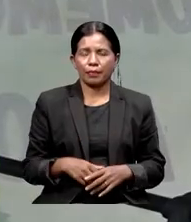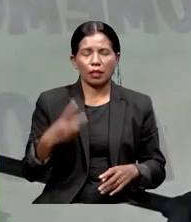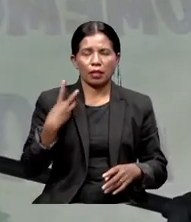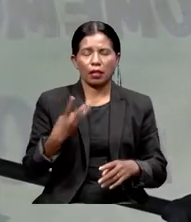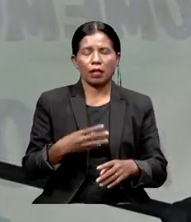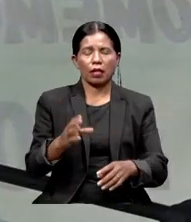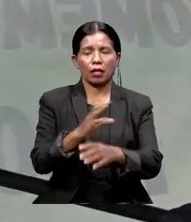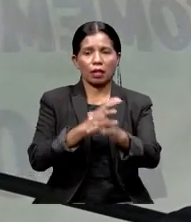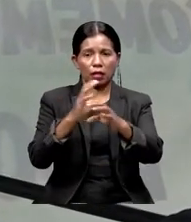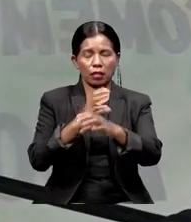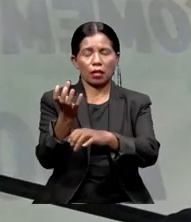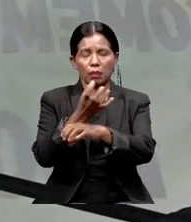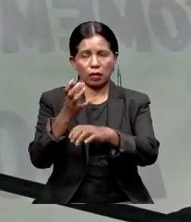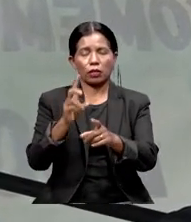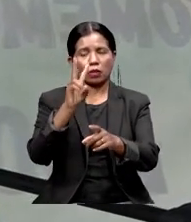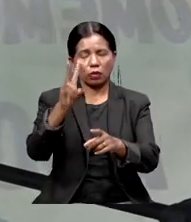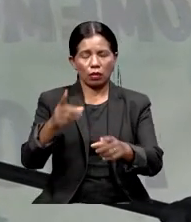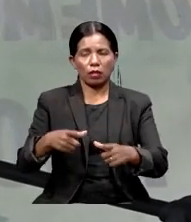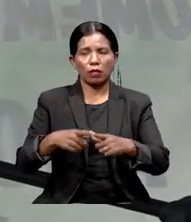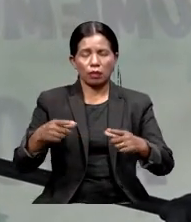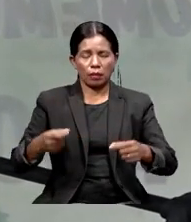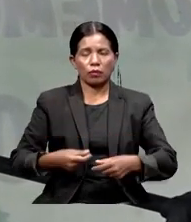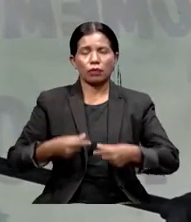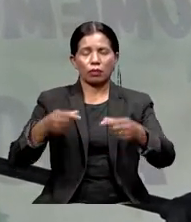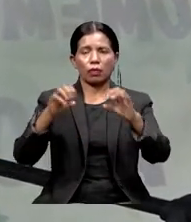rua fusi Japaun entrega da daun ba organização.